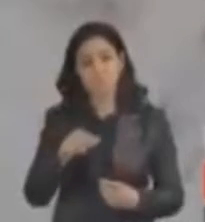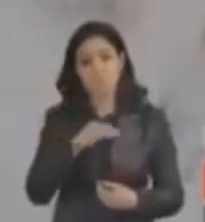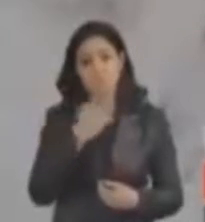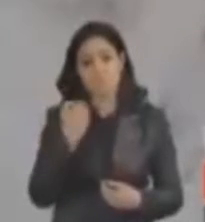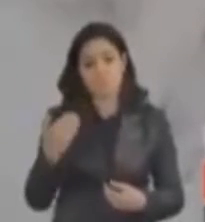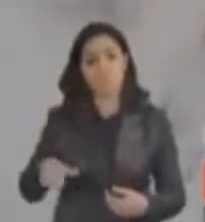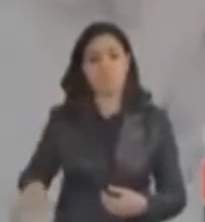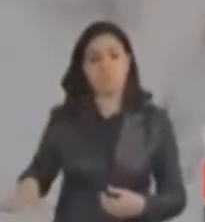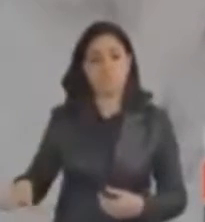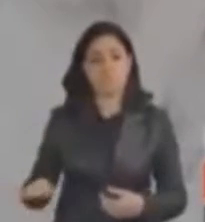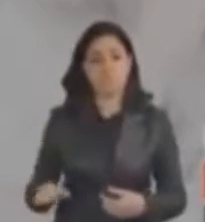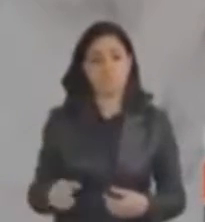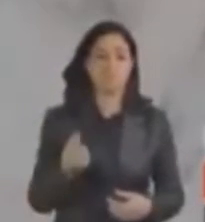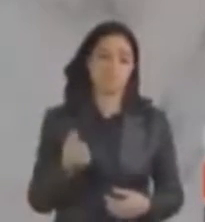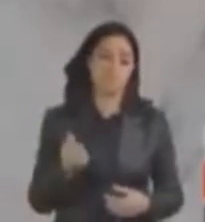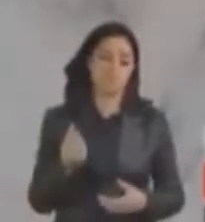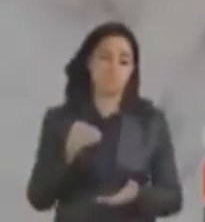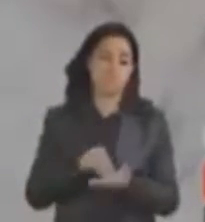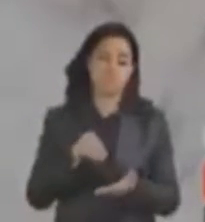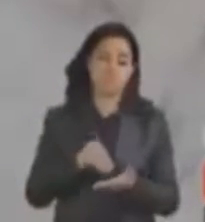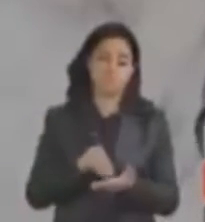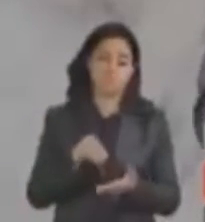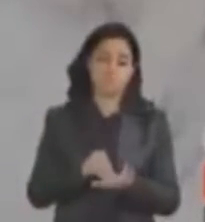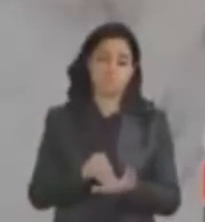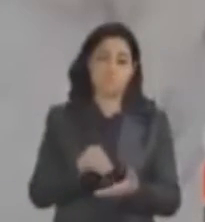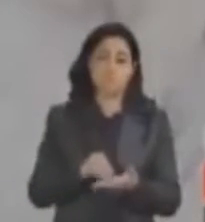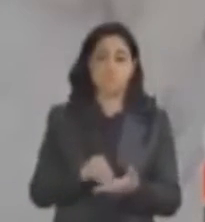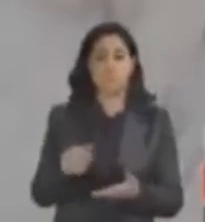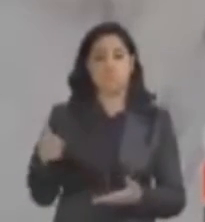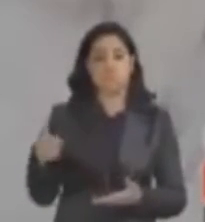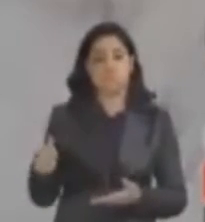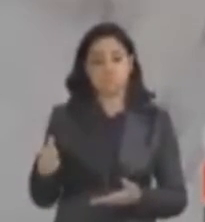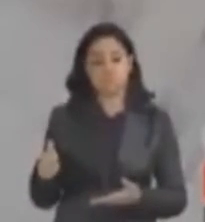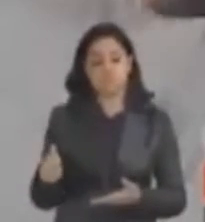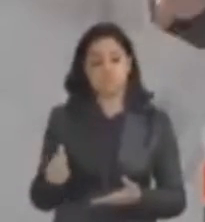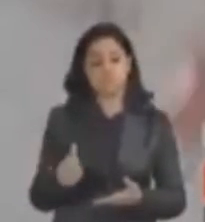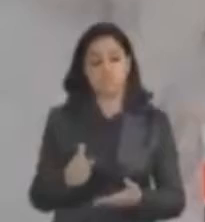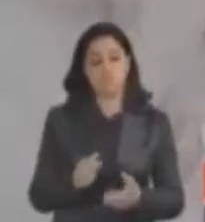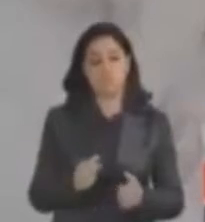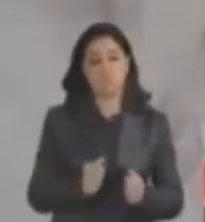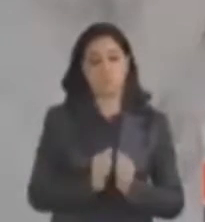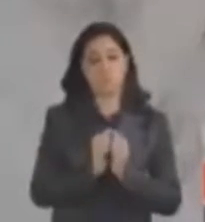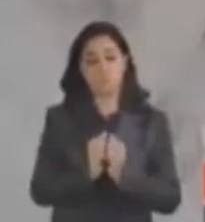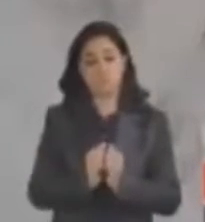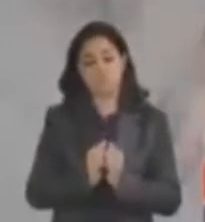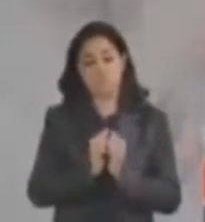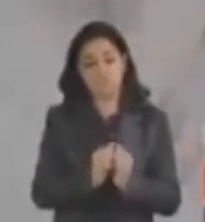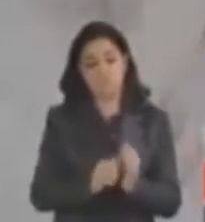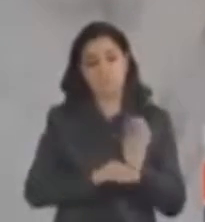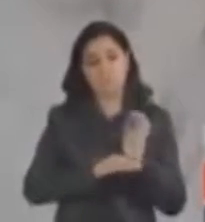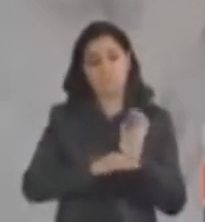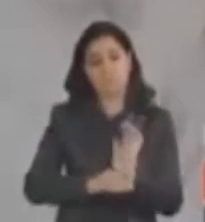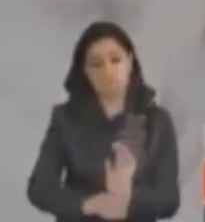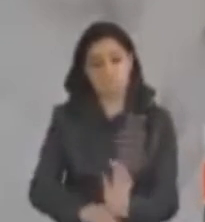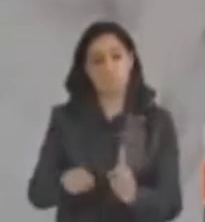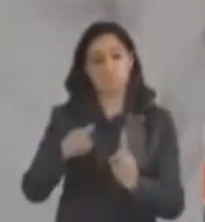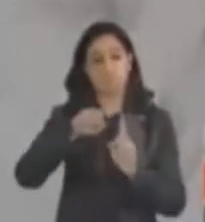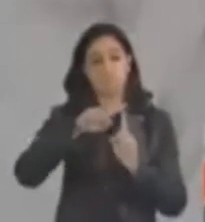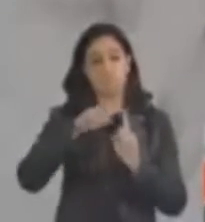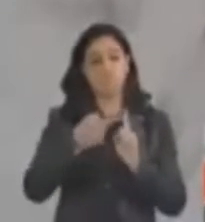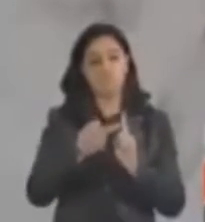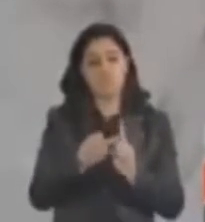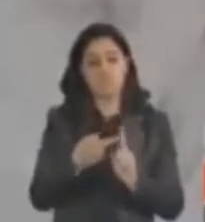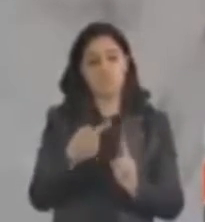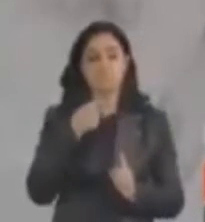investirmos e hospitais e uti neonatal e acompanhamento nas nossas gestantes não tem como reverter esses índices